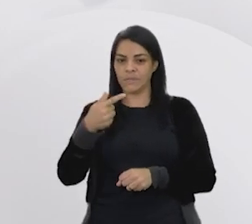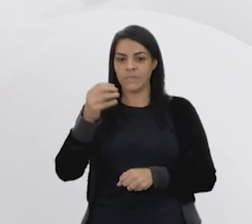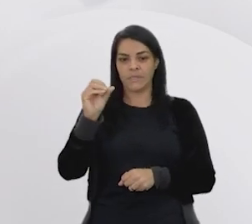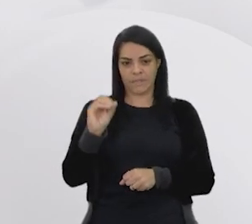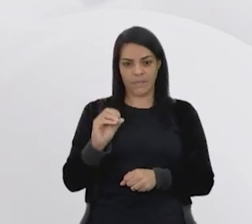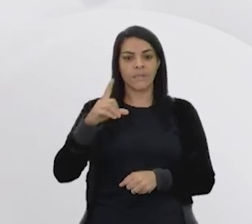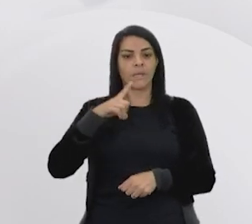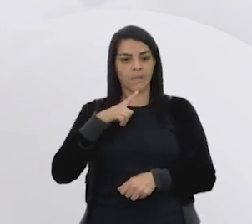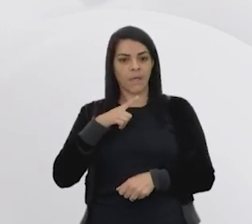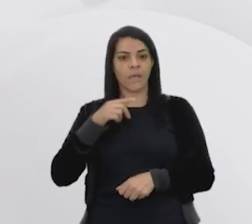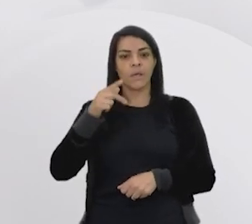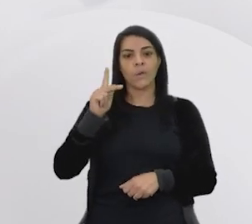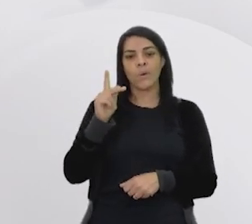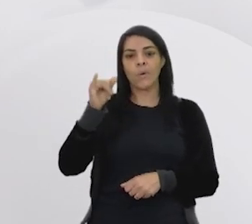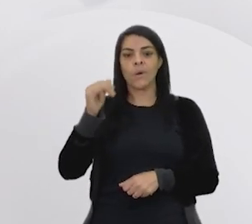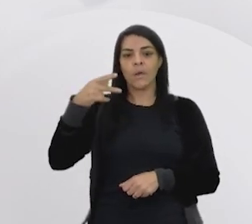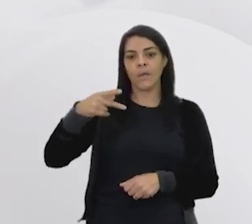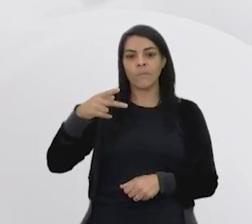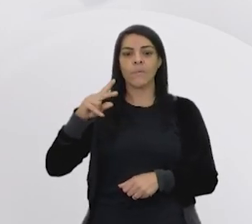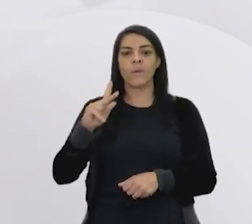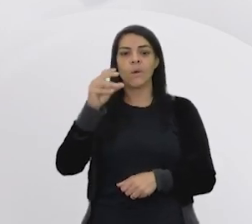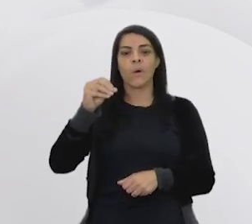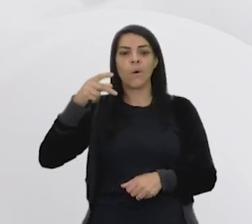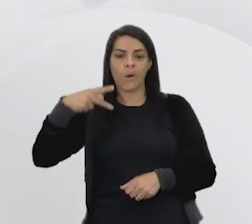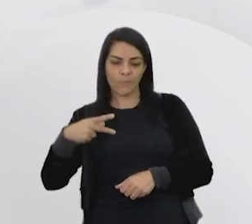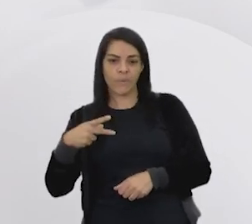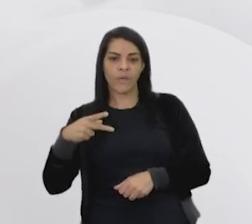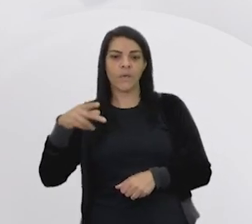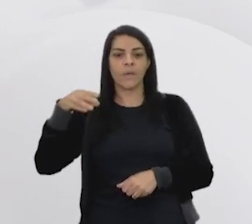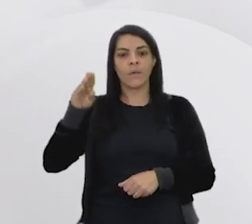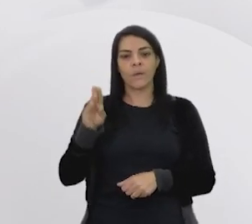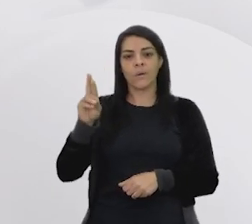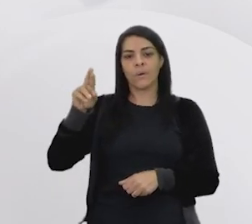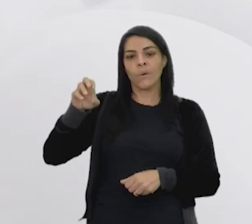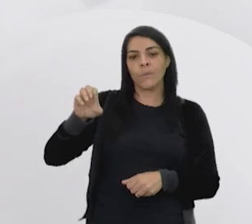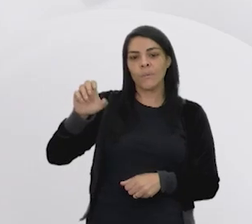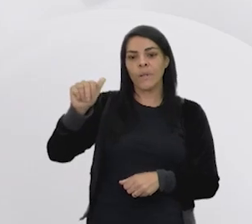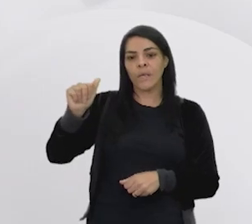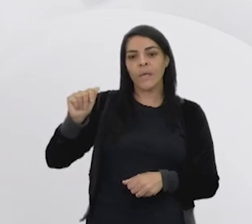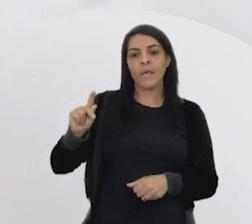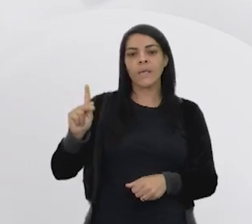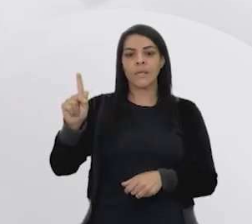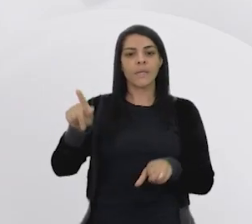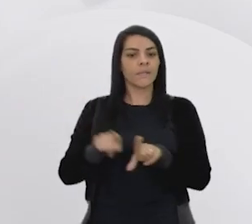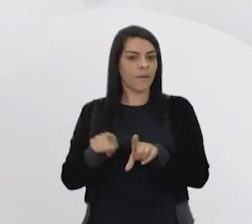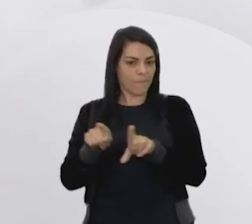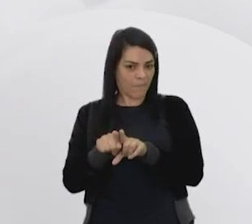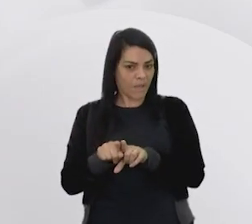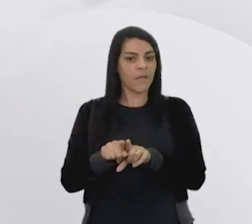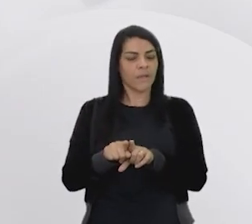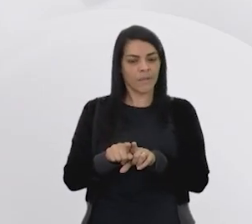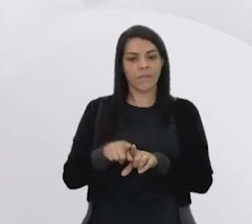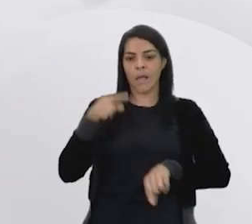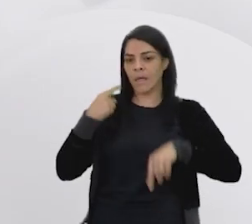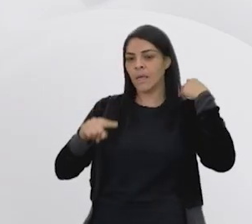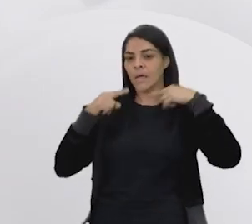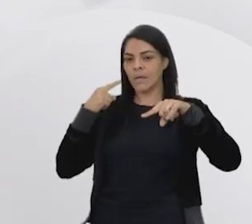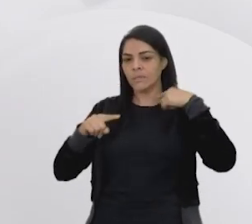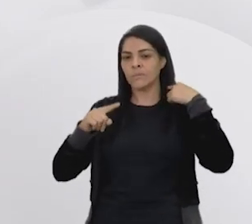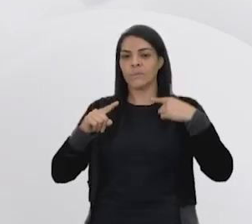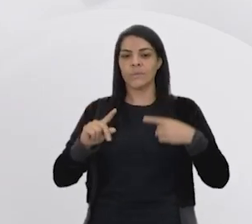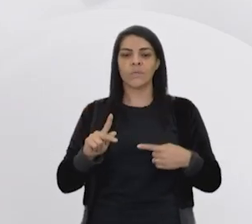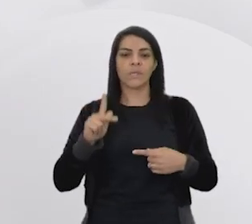hip hop, você tem o break, envolvendo aí a break dance, e aí a gente vai pegando indo para as músicas eletrônicas.